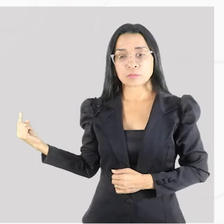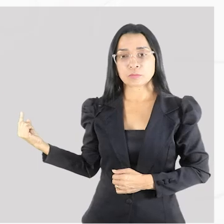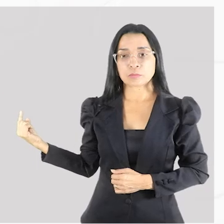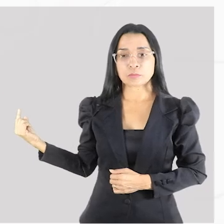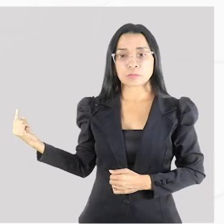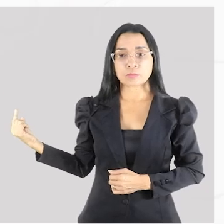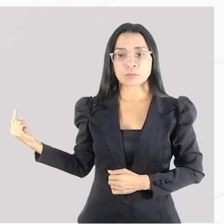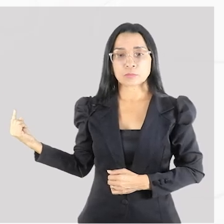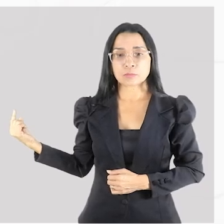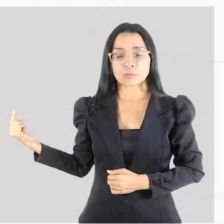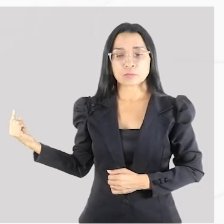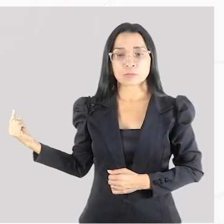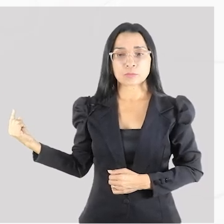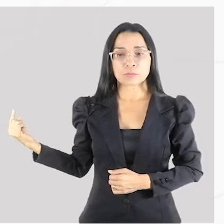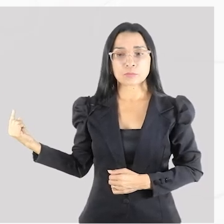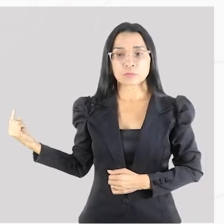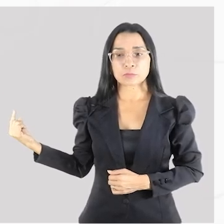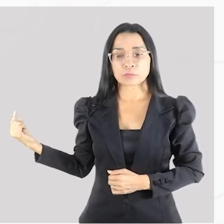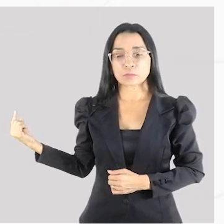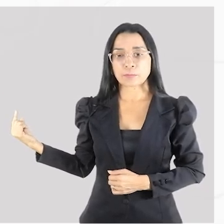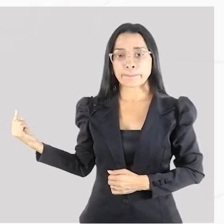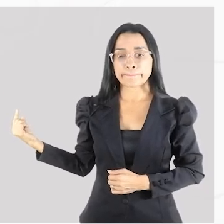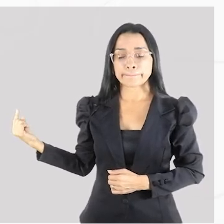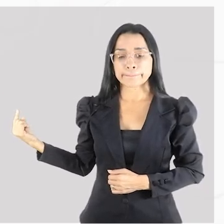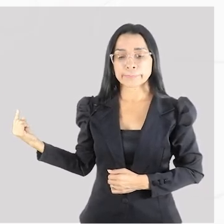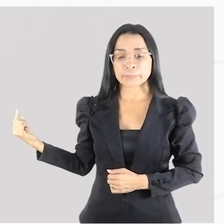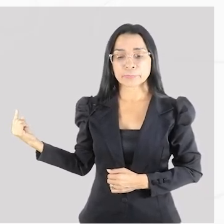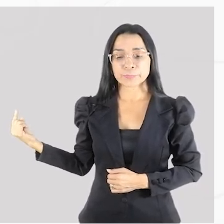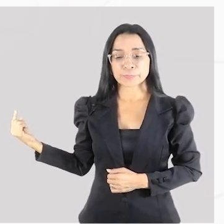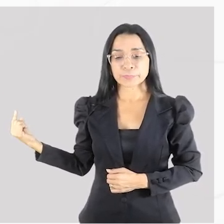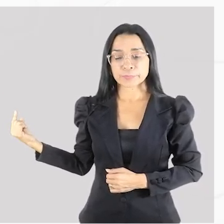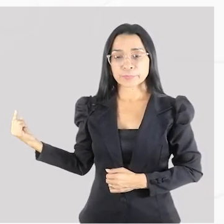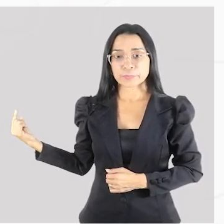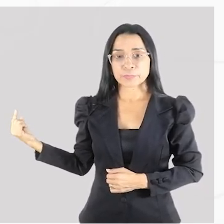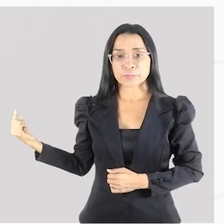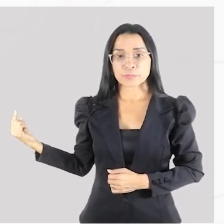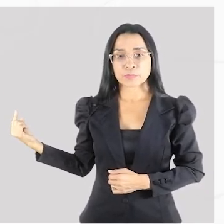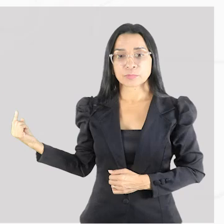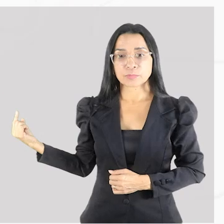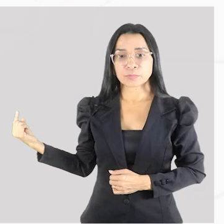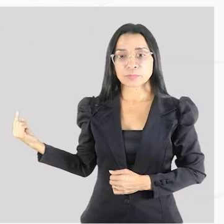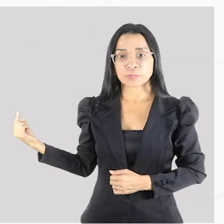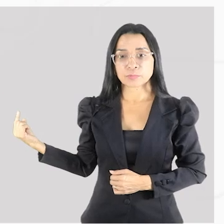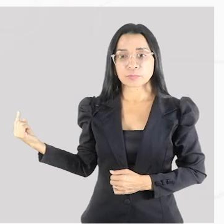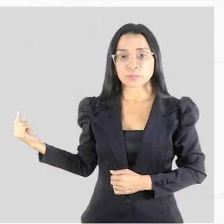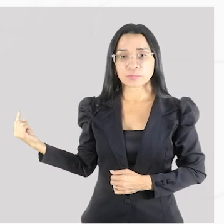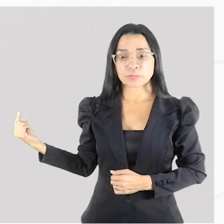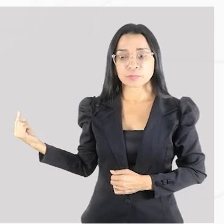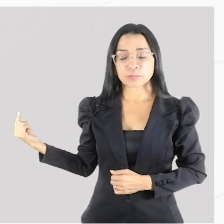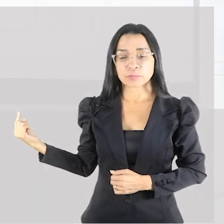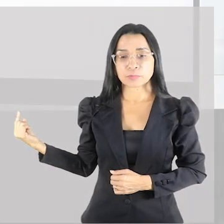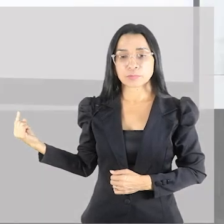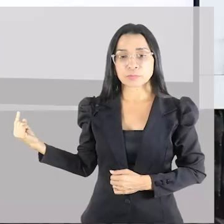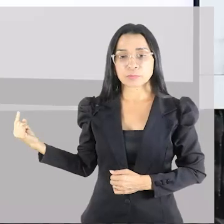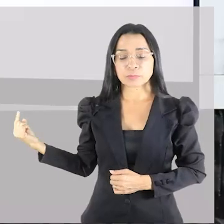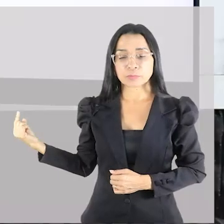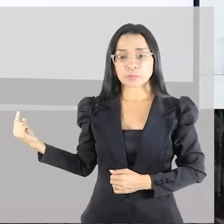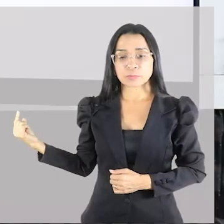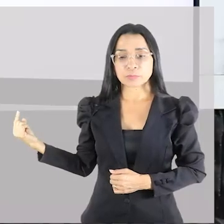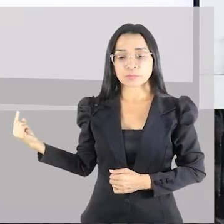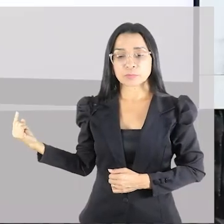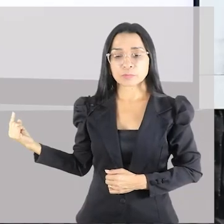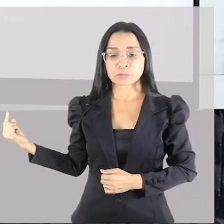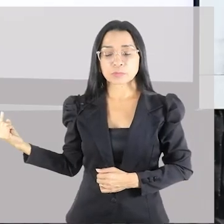o Dia do Fico marcou o rompimento com as cortes e, posteriormente, em 7 de setembro do mesmo ano, a proclamação